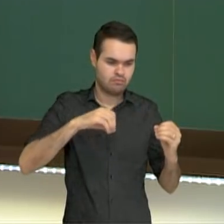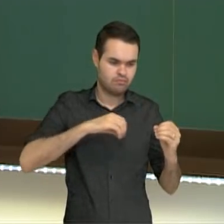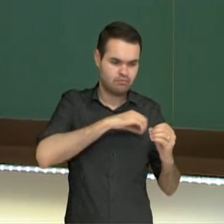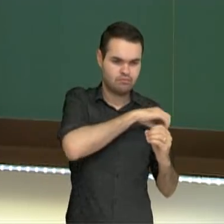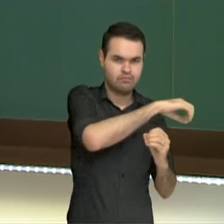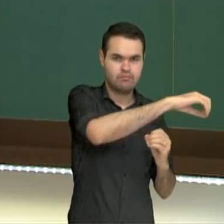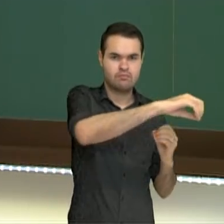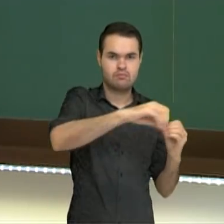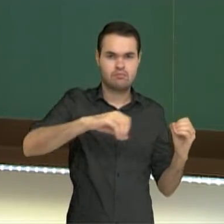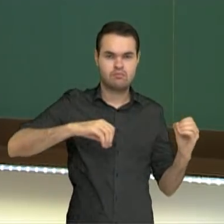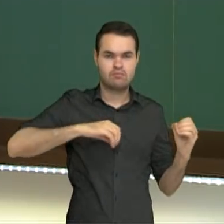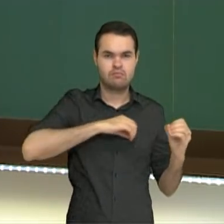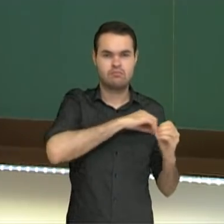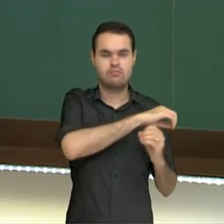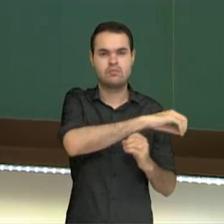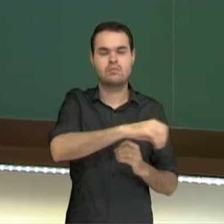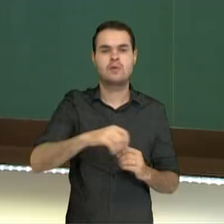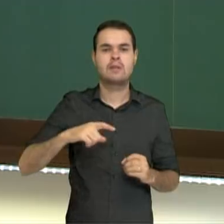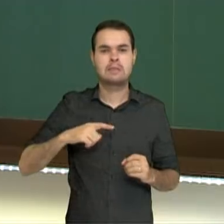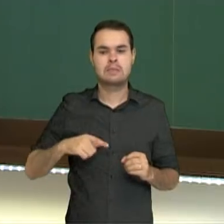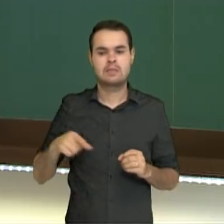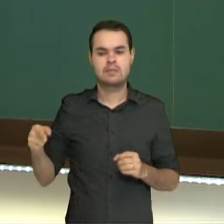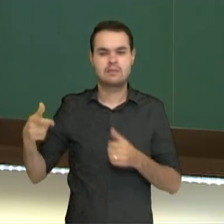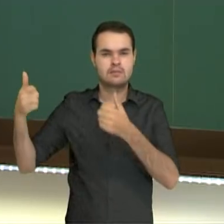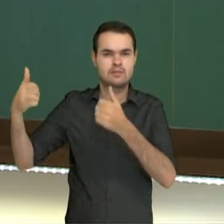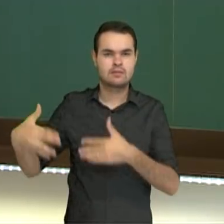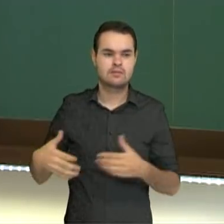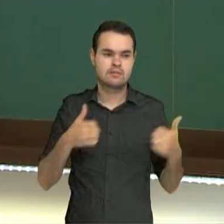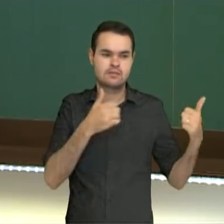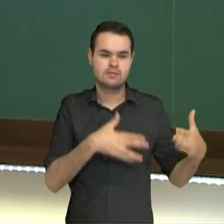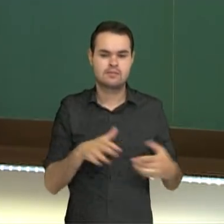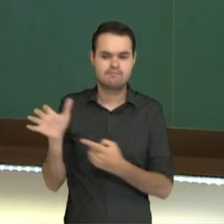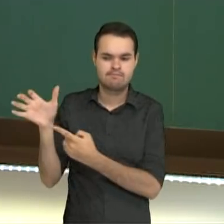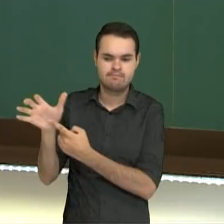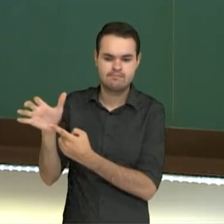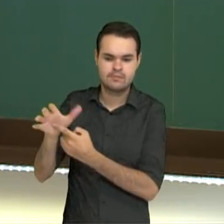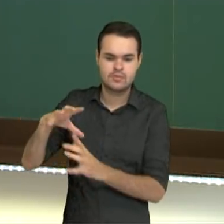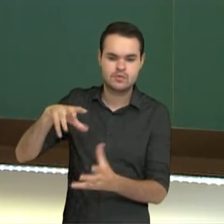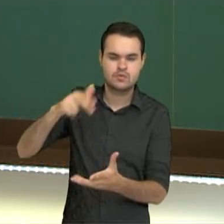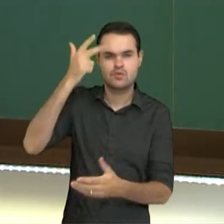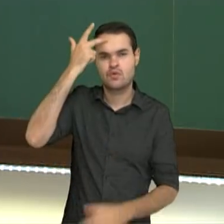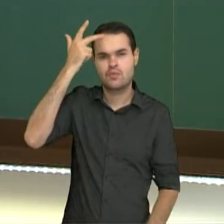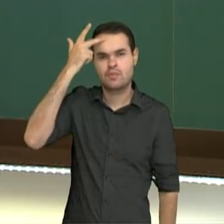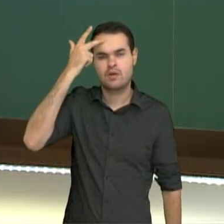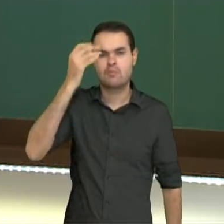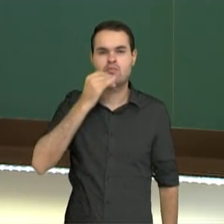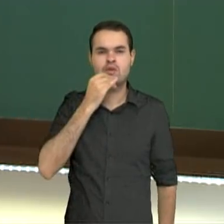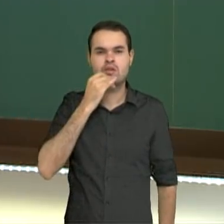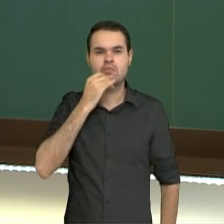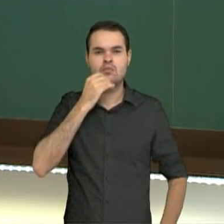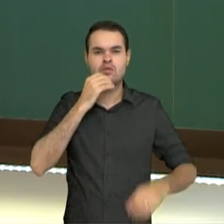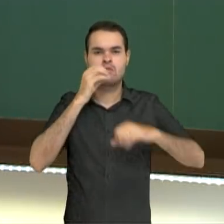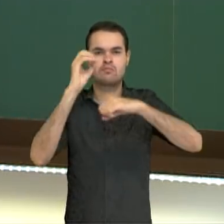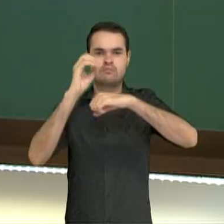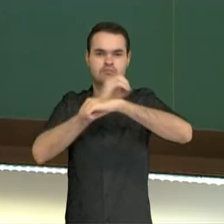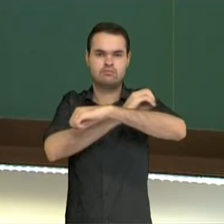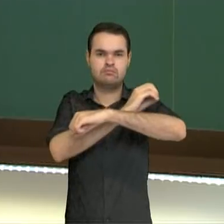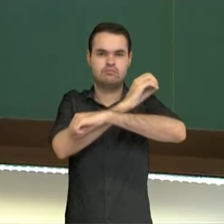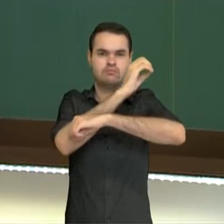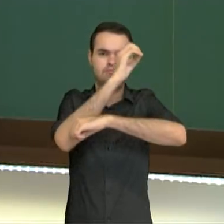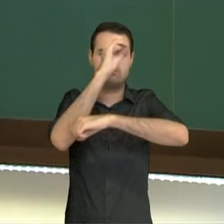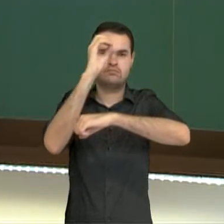ali em diferentes características naturais do nosso planeta, como aquela ideia do dia e da noite, por exemplo, que